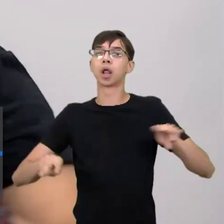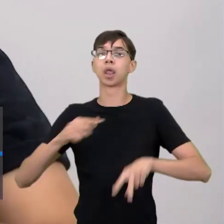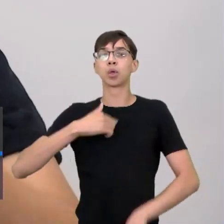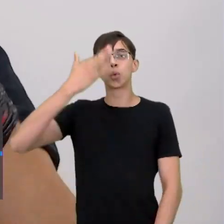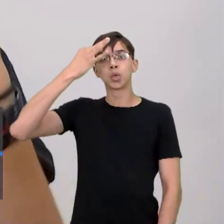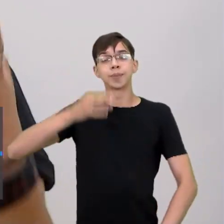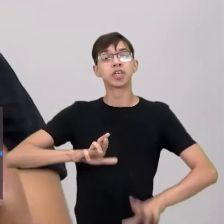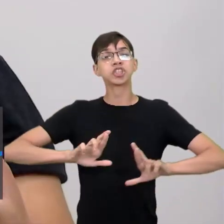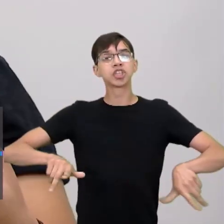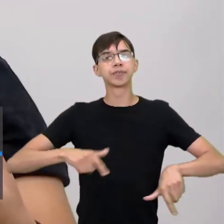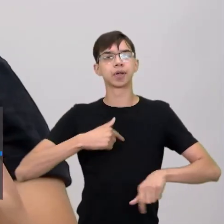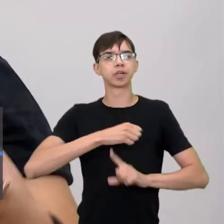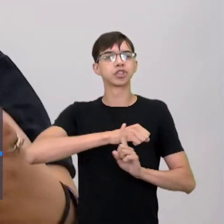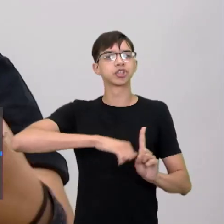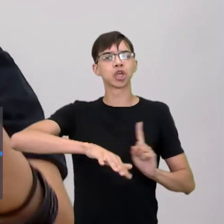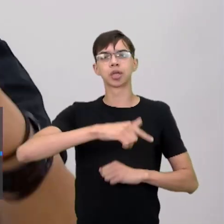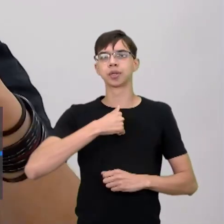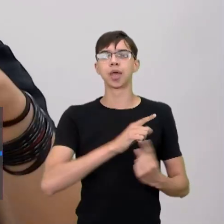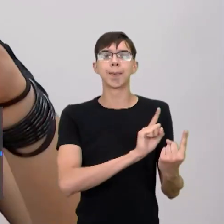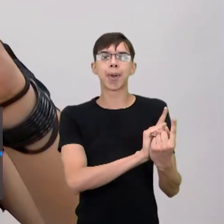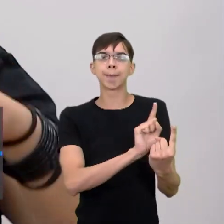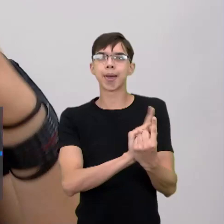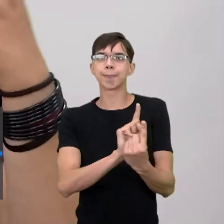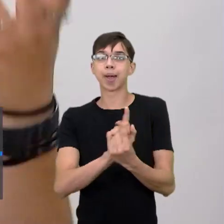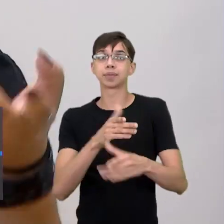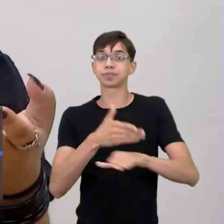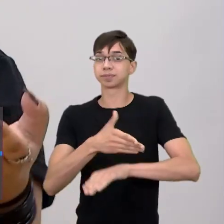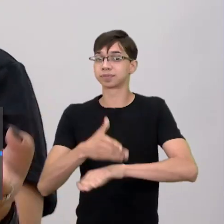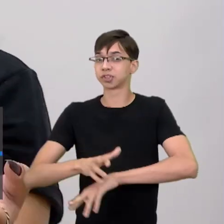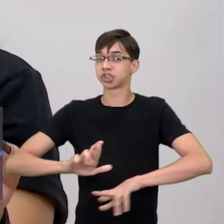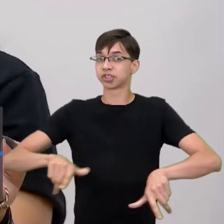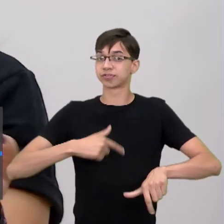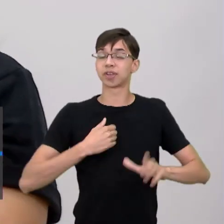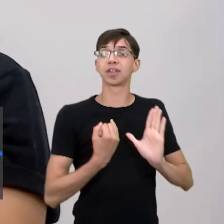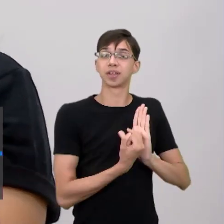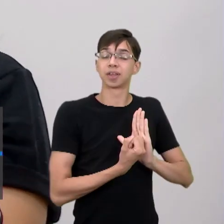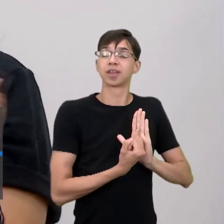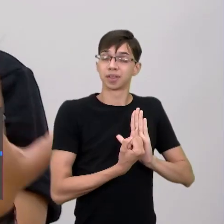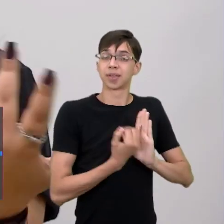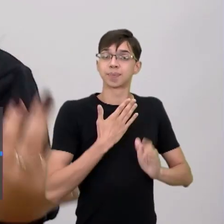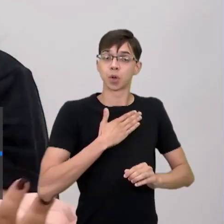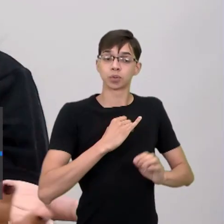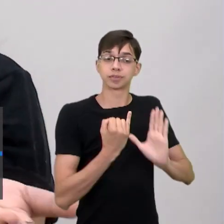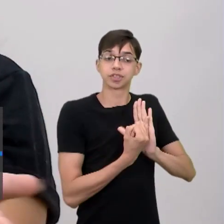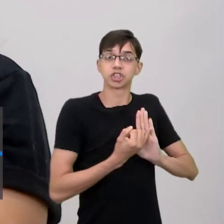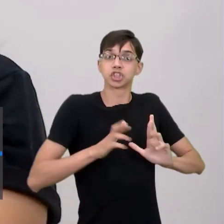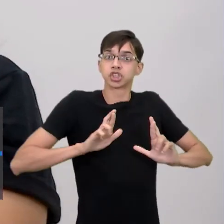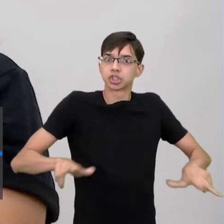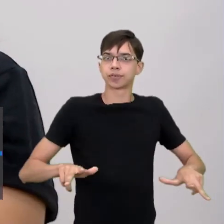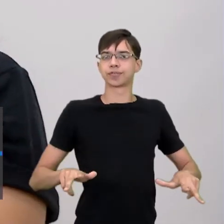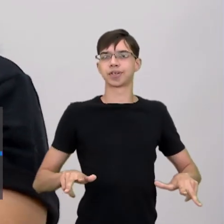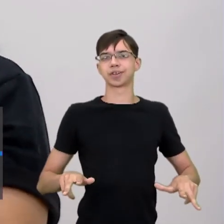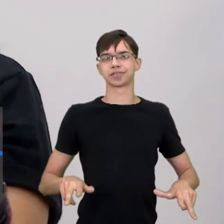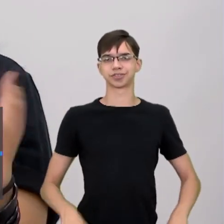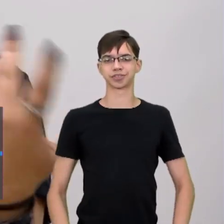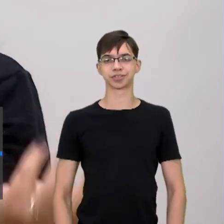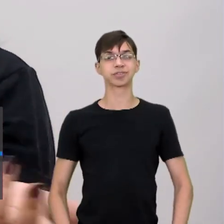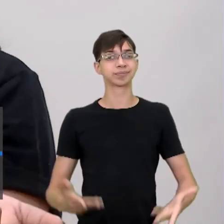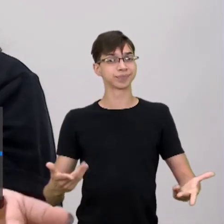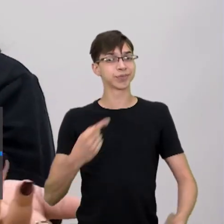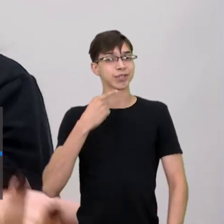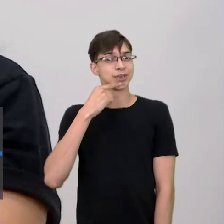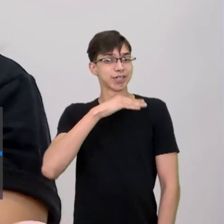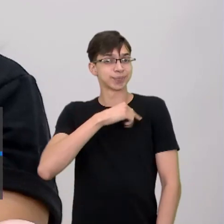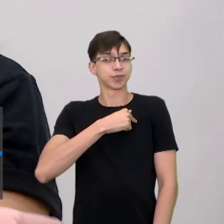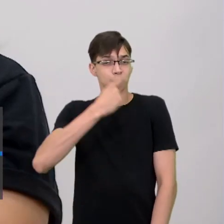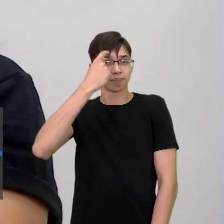tive socializações diferentes. Sendo assim, eu tenho uma identidade diferente. Então, obviamente que eu